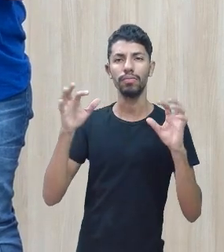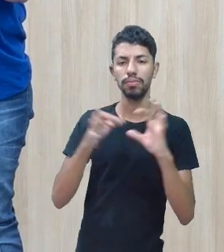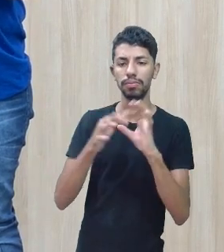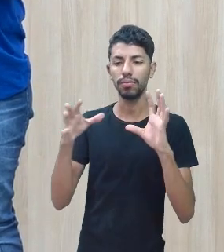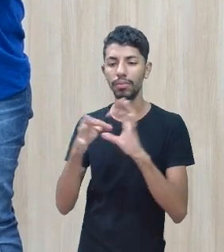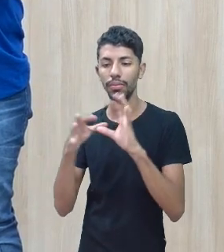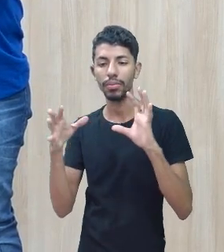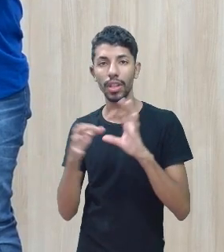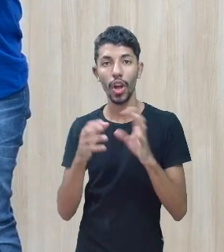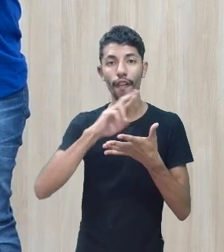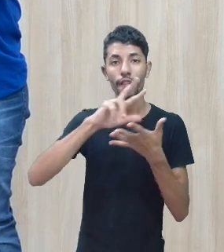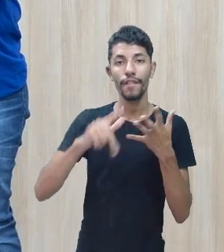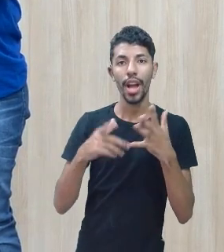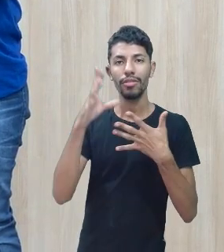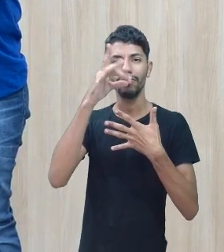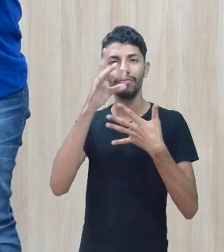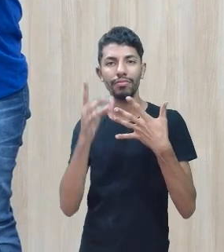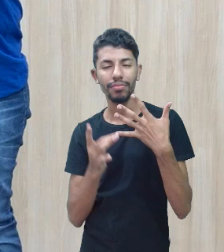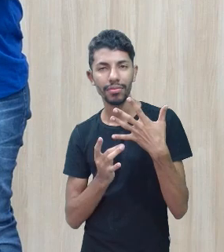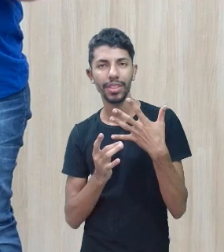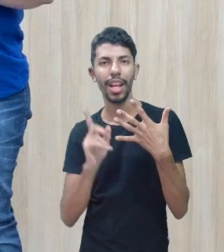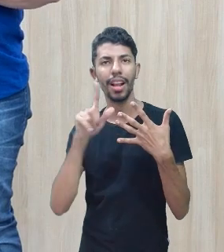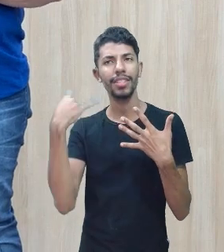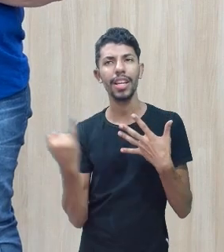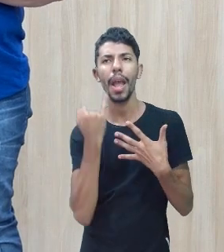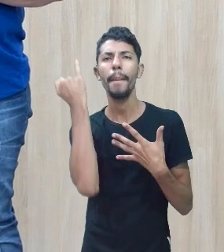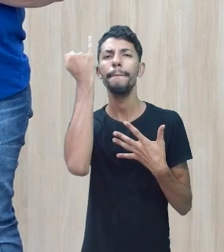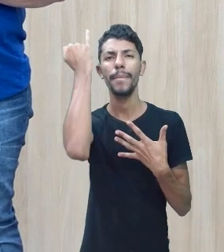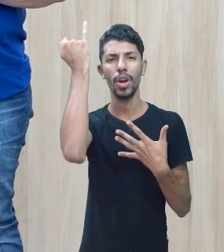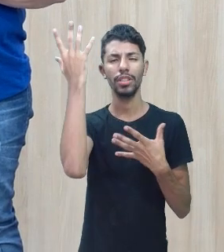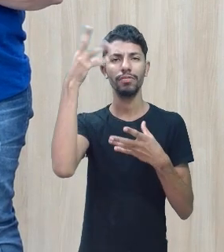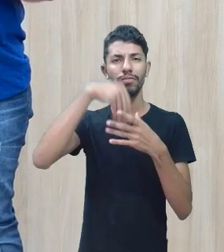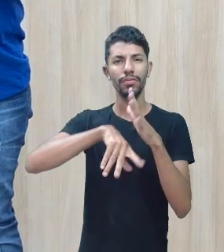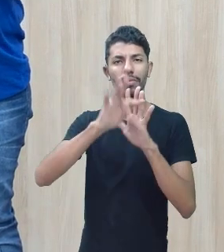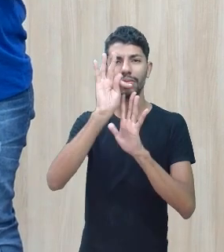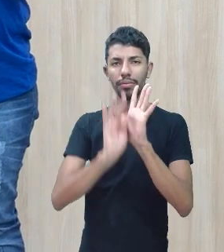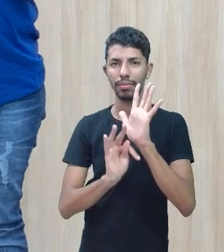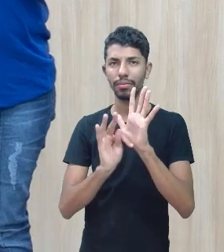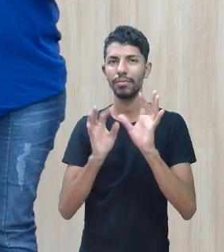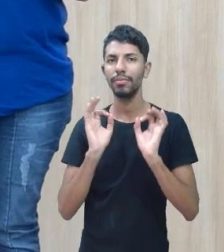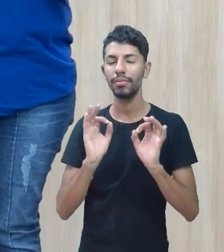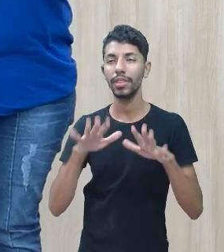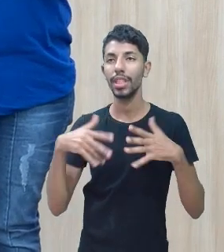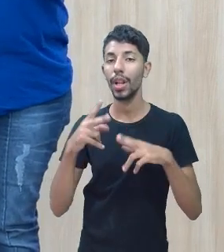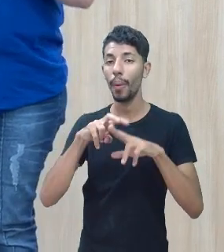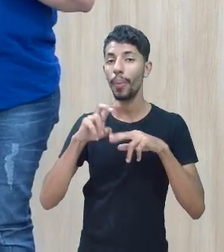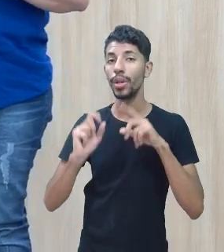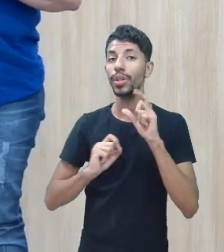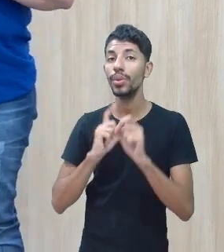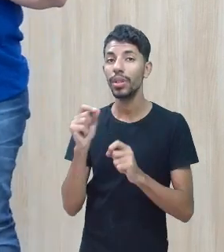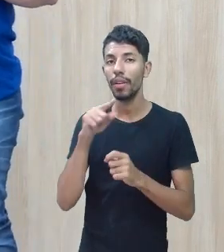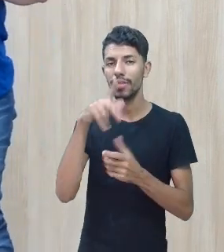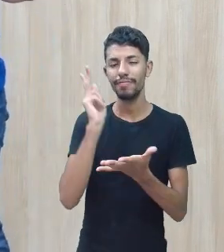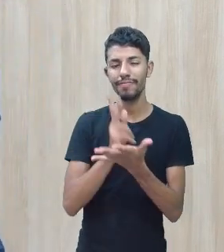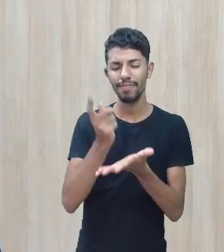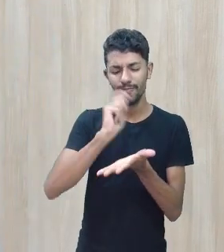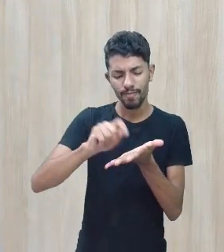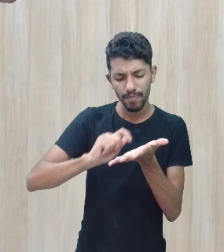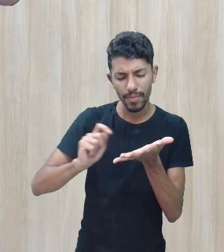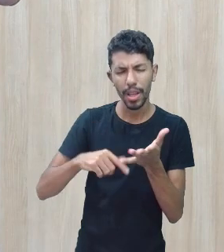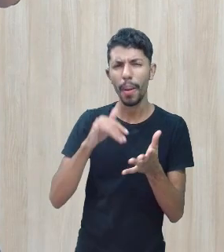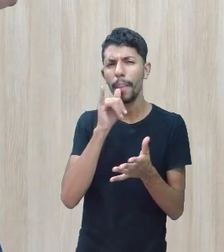peculiaridades que é tão importante dentro do seu texto. Por isso que toda vez que você for fazer uma escrita,